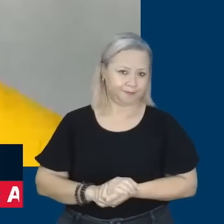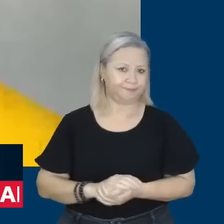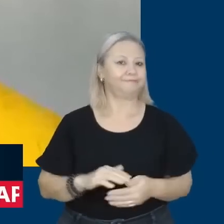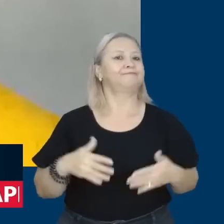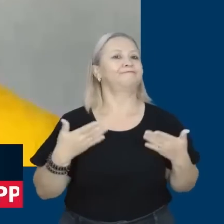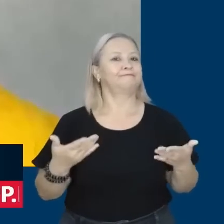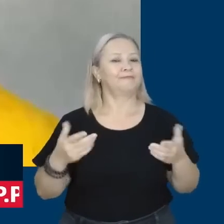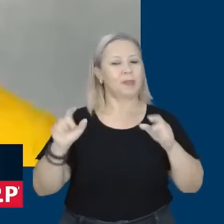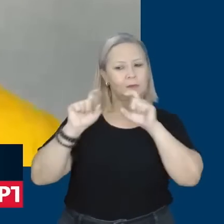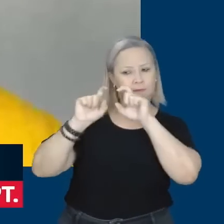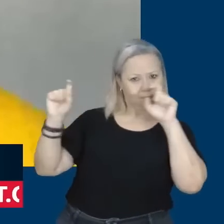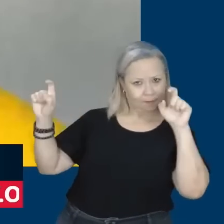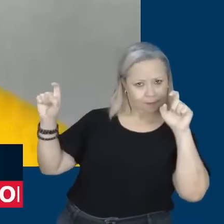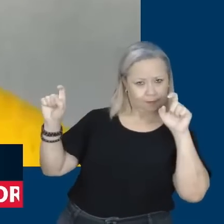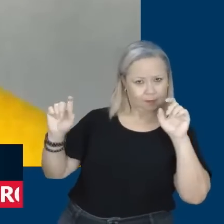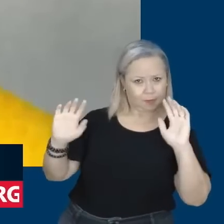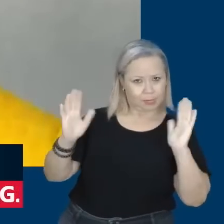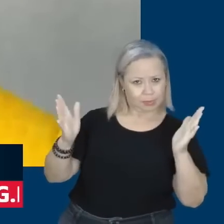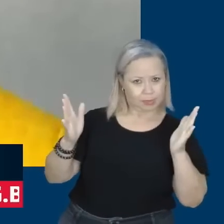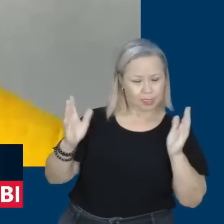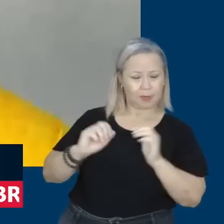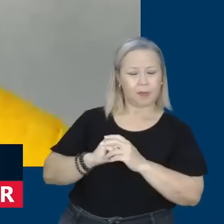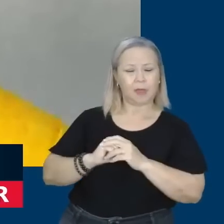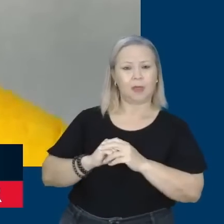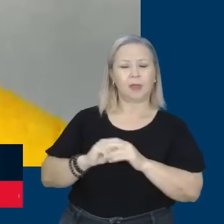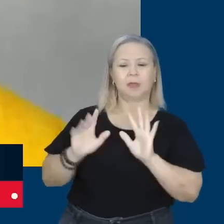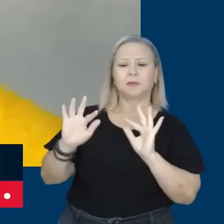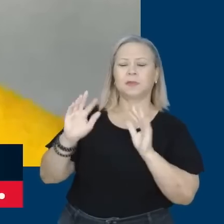esse lema que eles colocam da família, ela